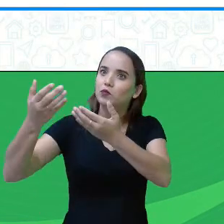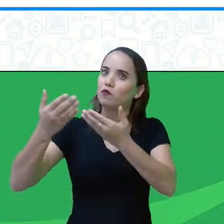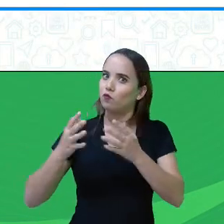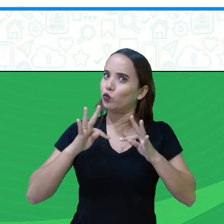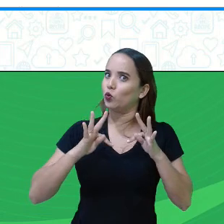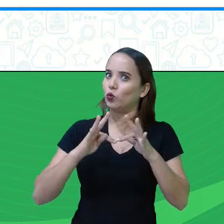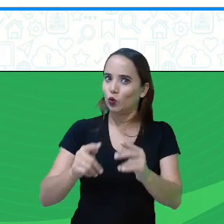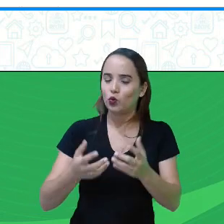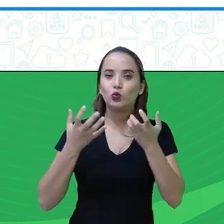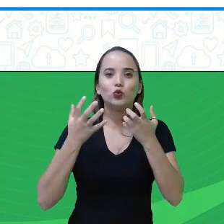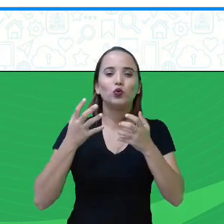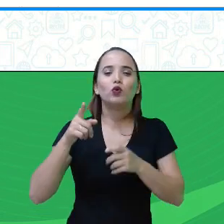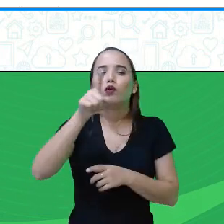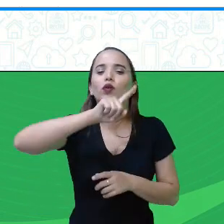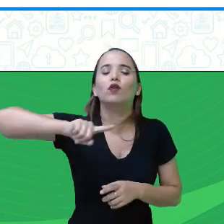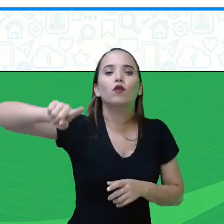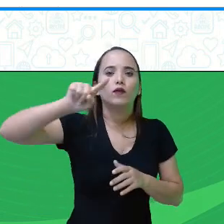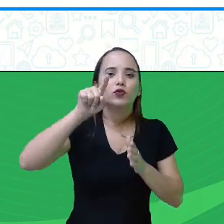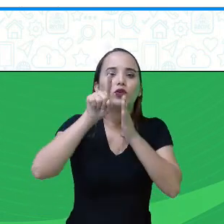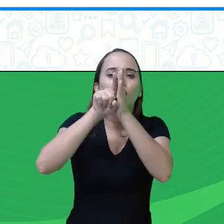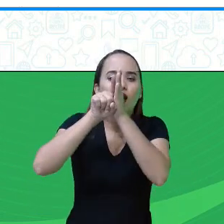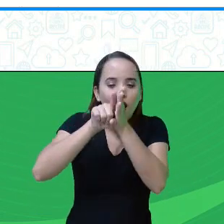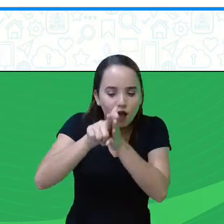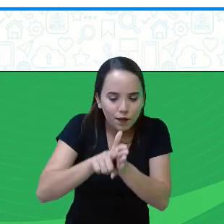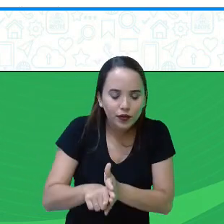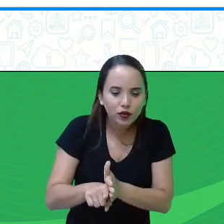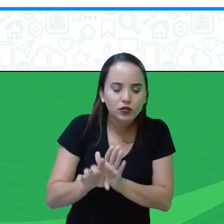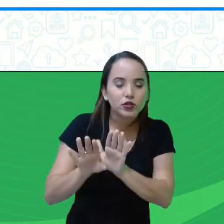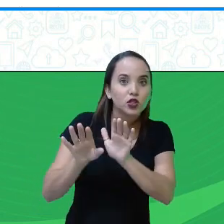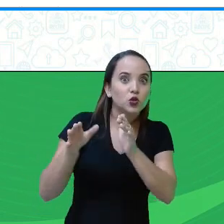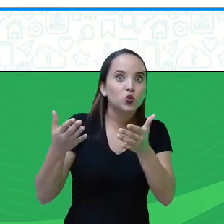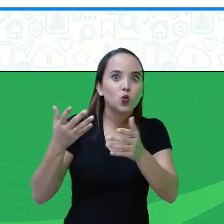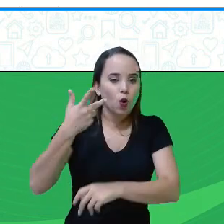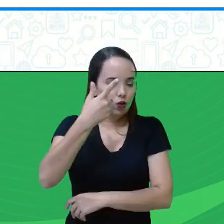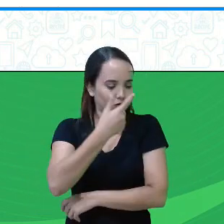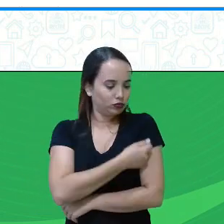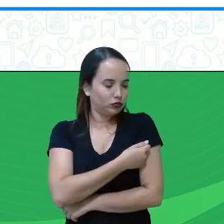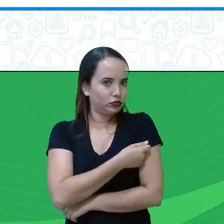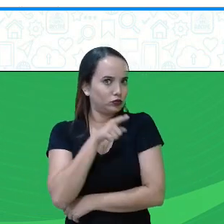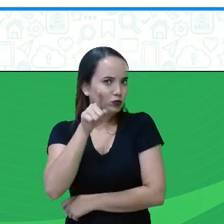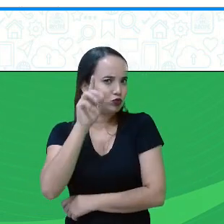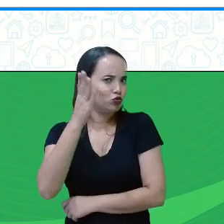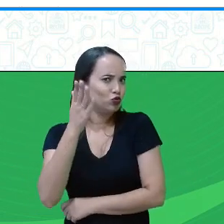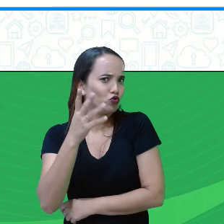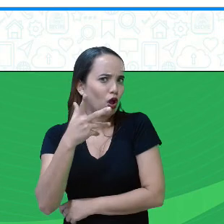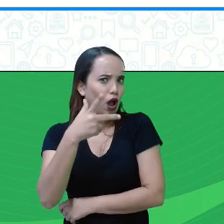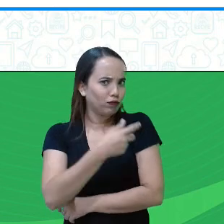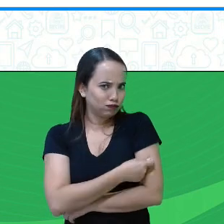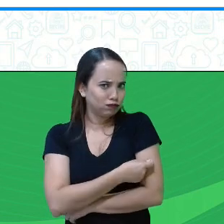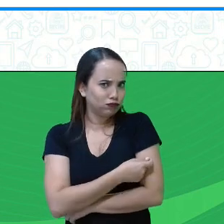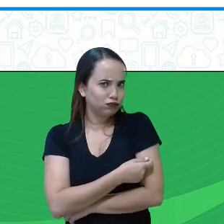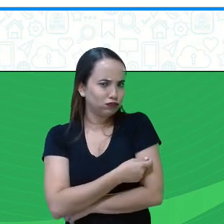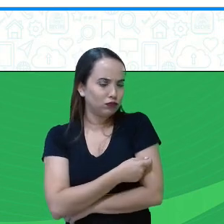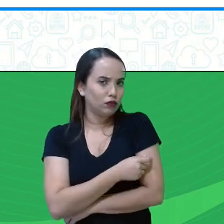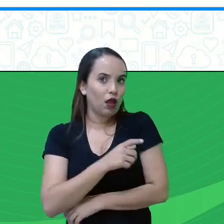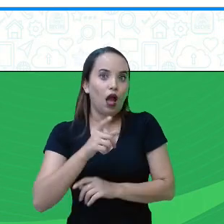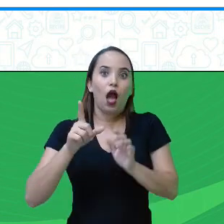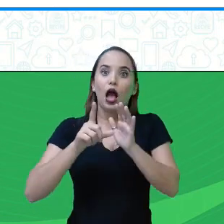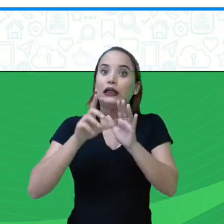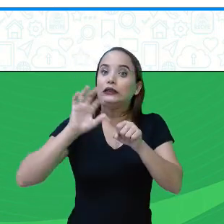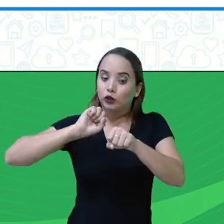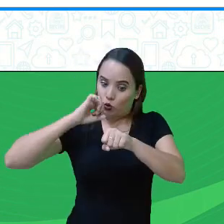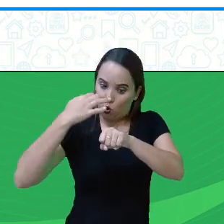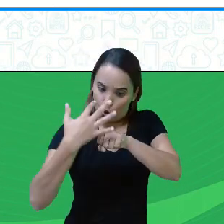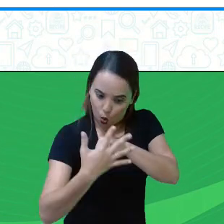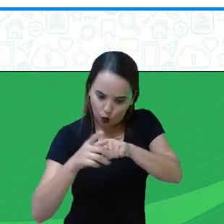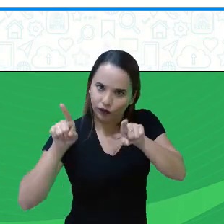quero que vocês pesquisem aí. Quais vacinas você já tomou? Além da vacina que nós estamos